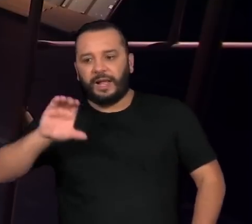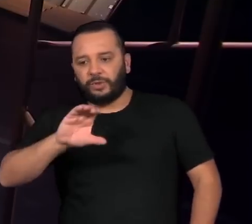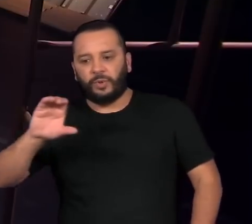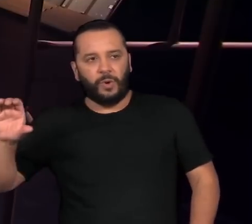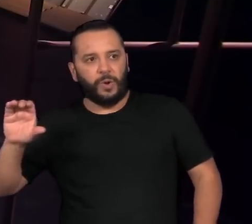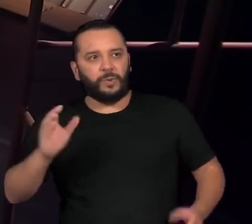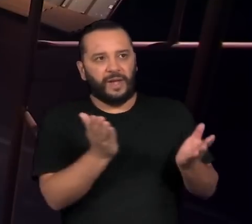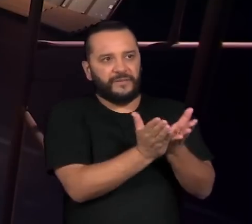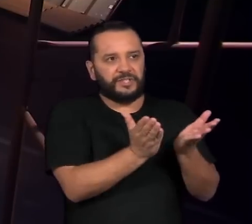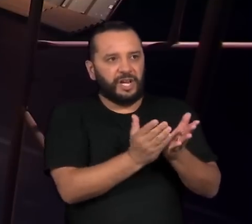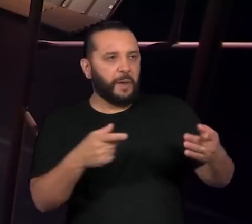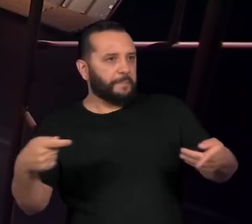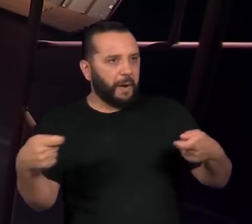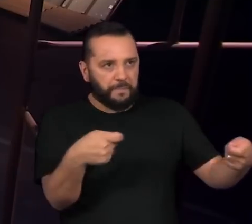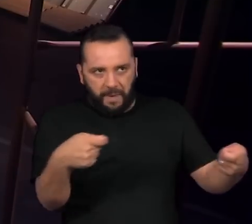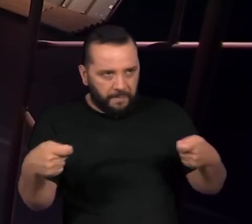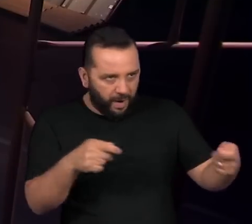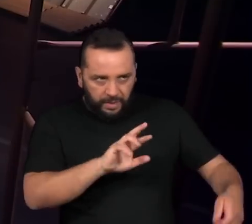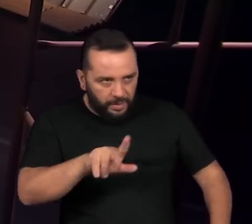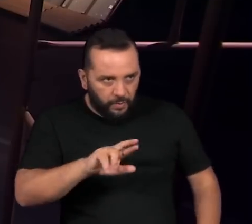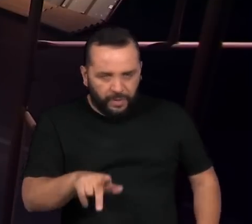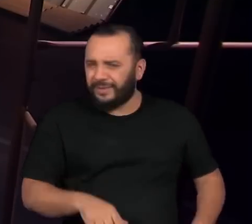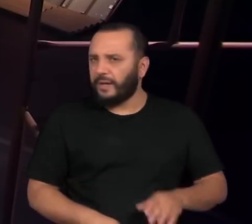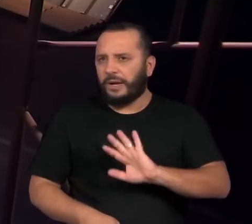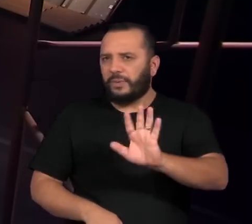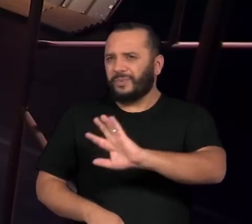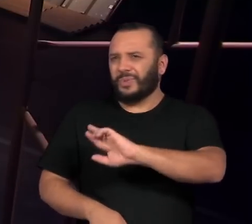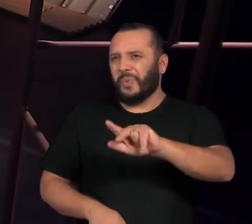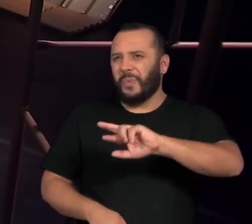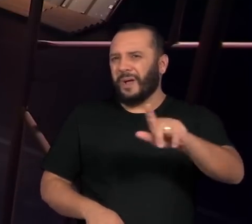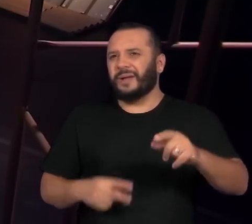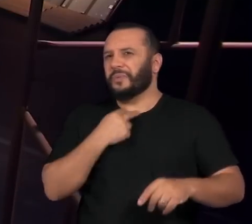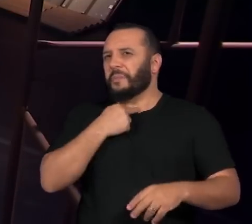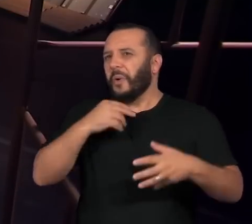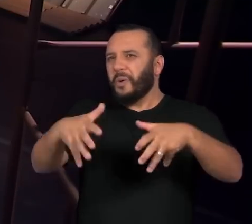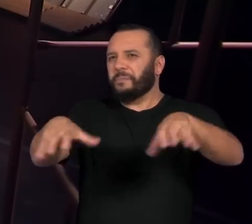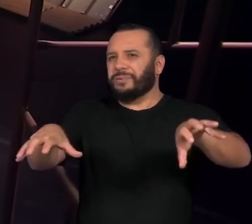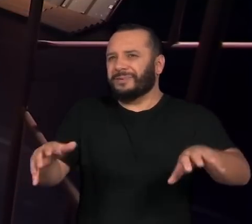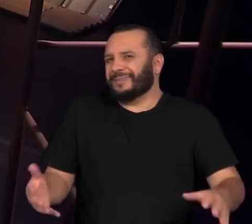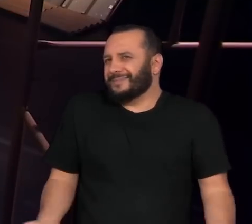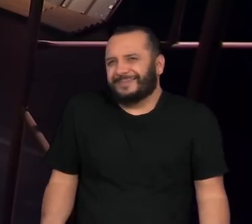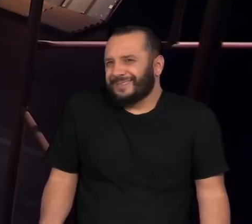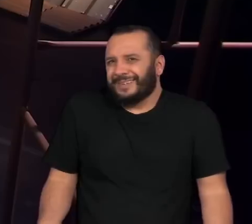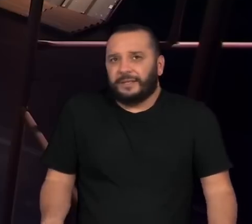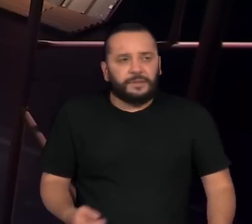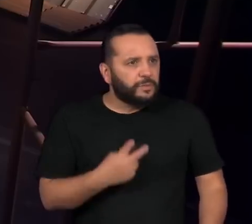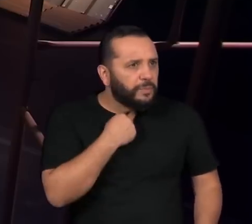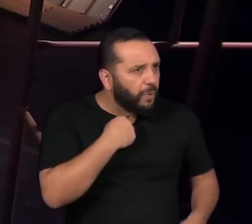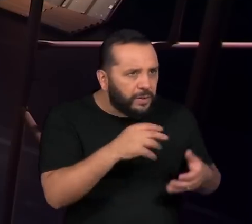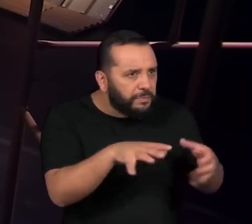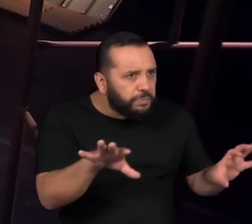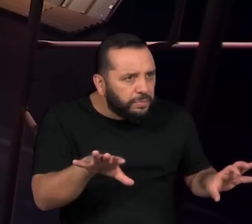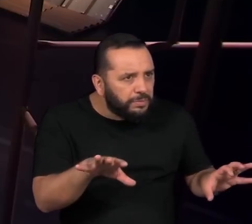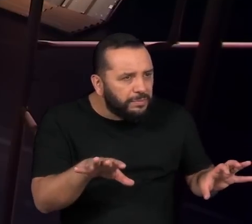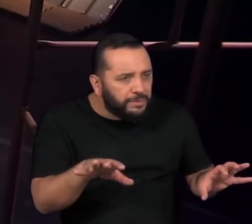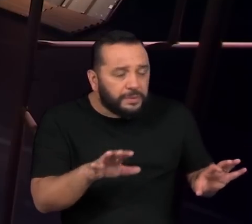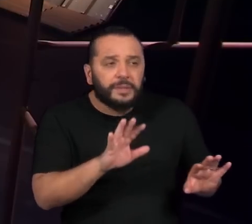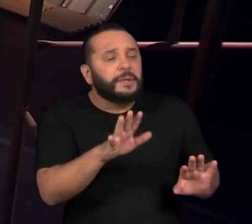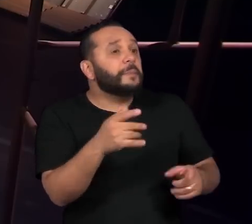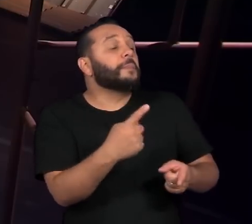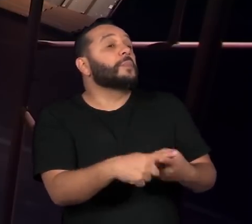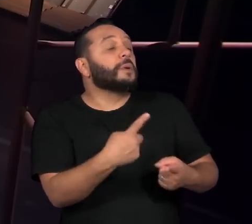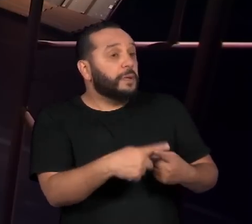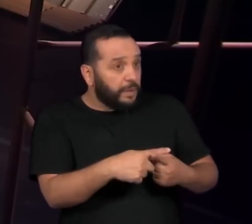isso, não há, você não pode polarizar. Não, absolutamente. porque os números são